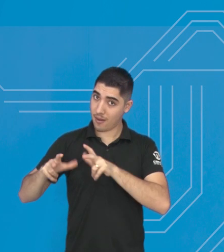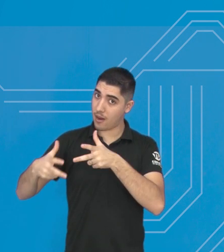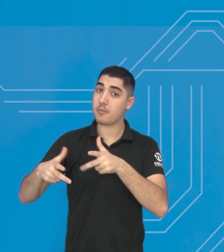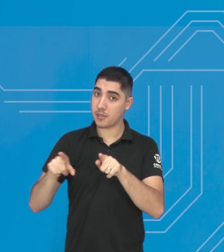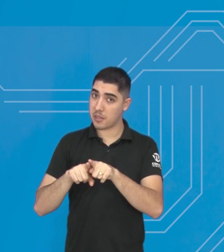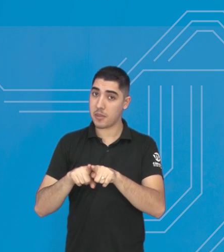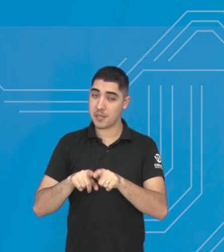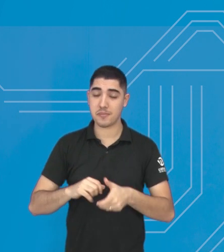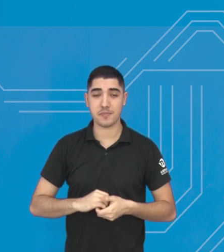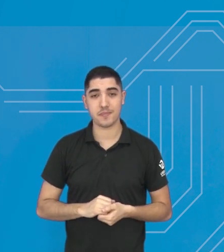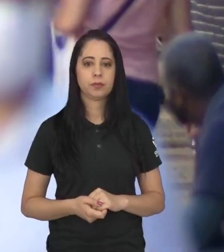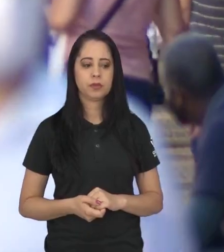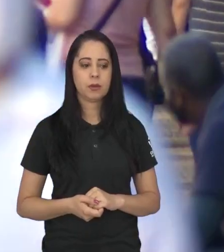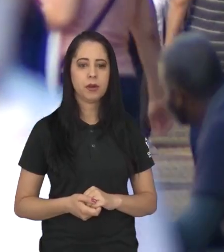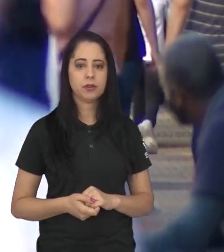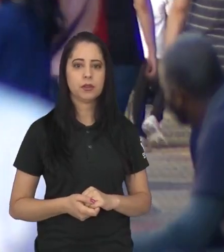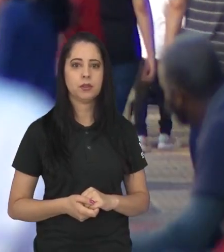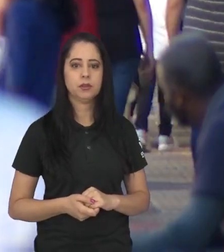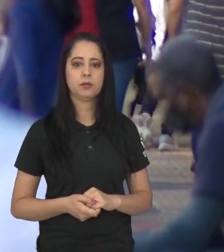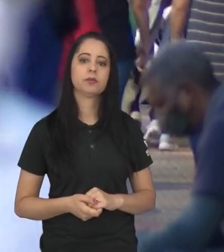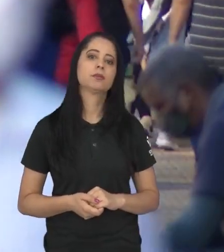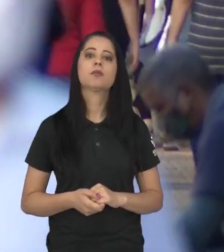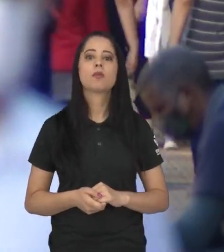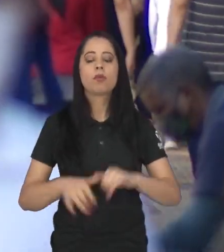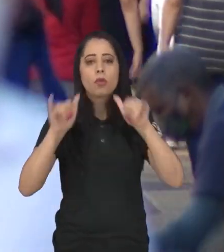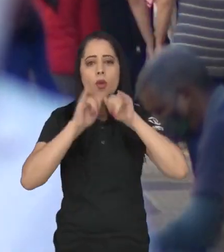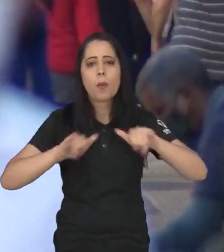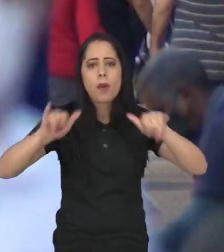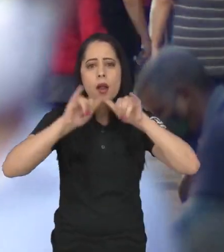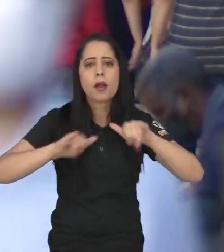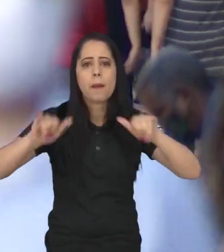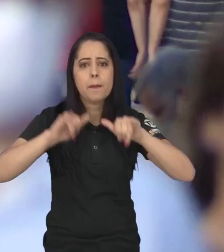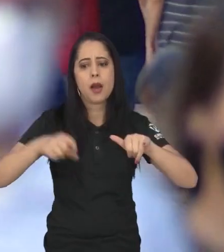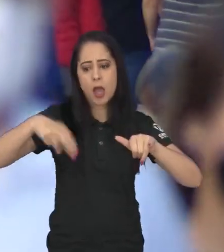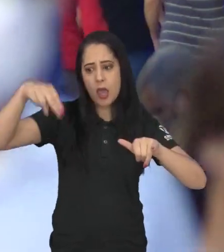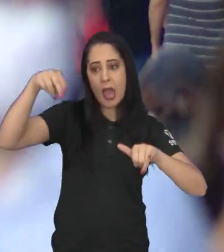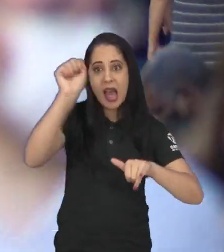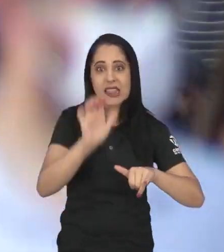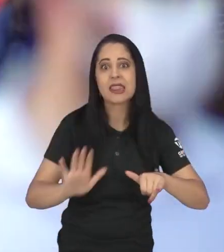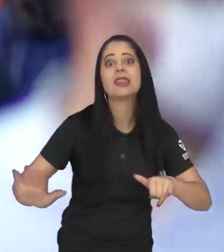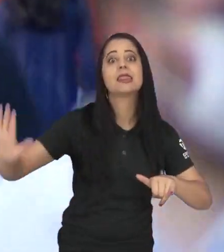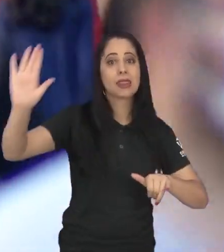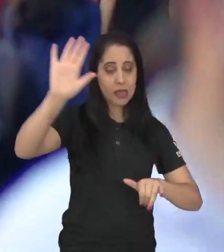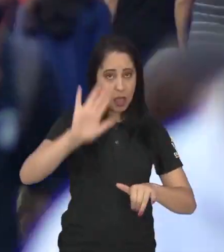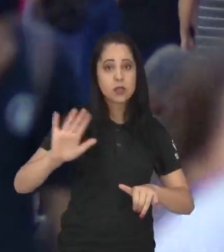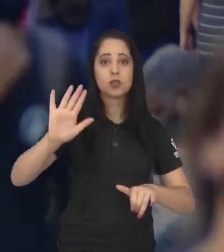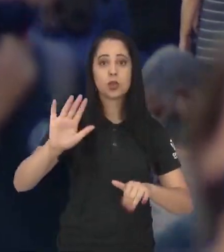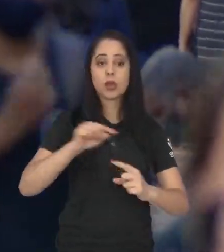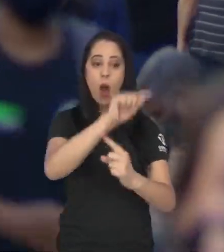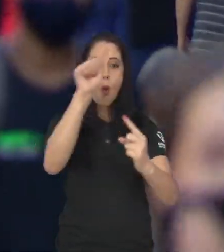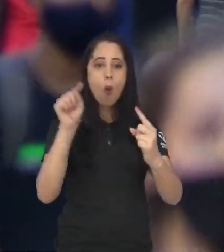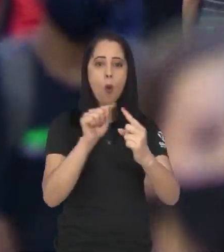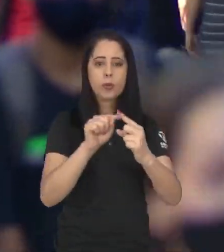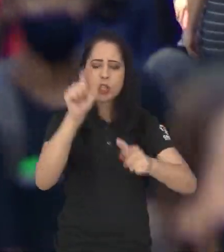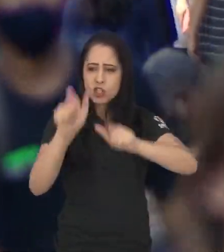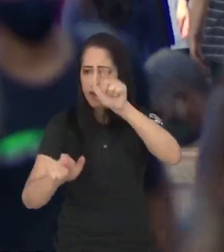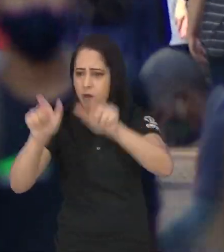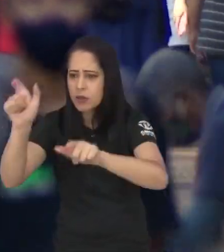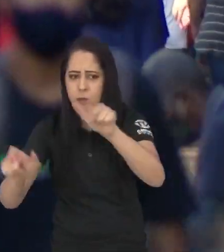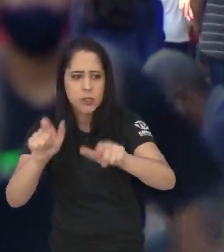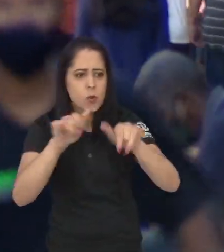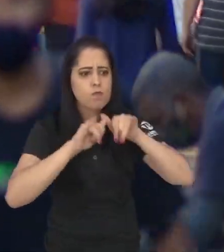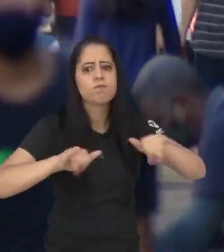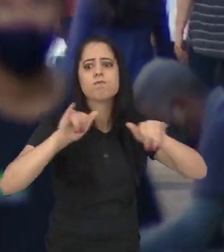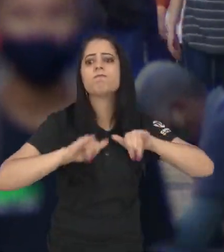lei aprovada aqui na Câmara. Uma campanha nacional busca conscientizar a população sobre a prevenção ao HIV